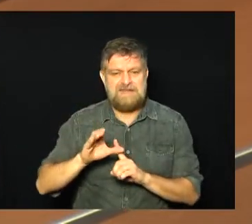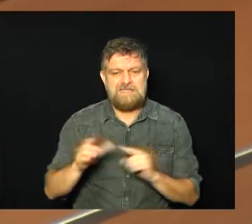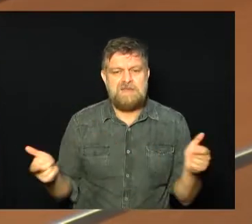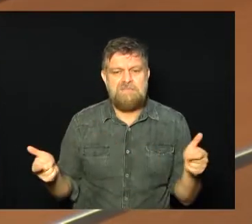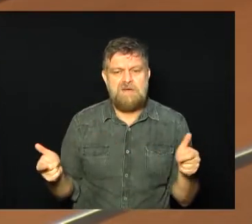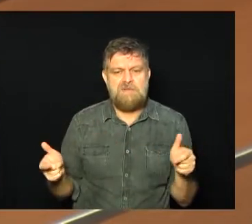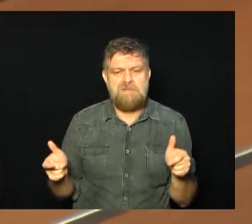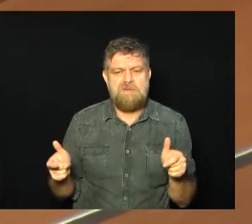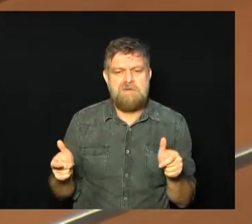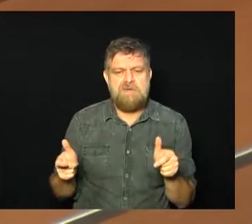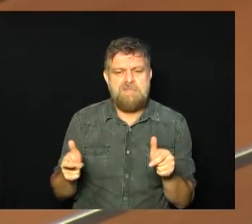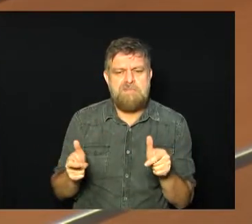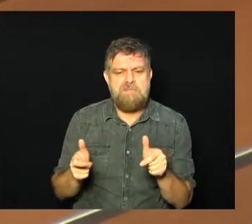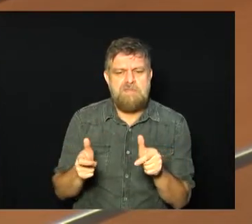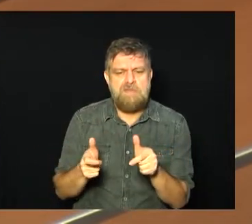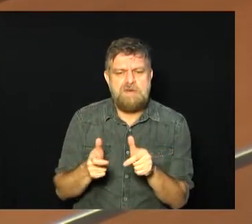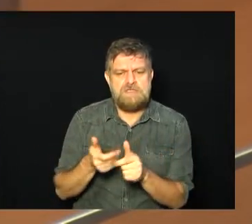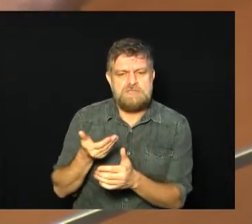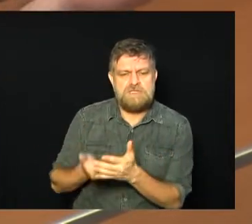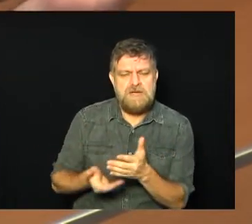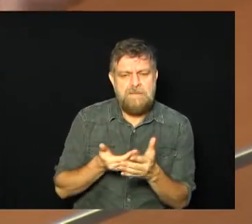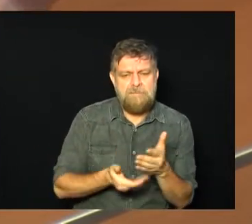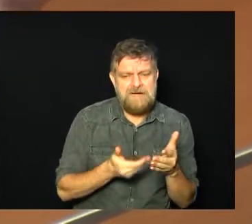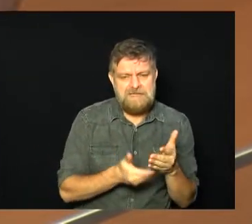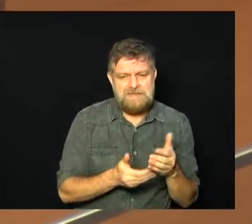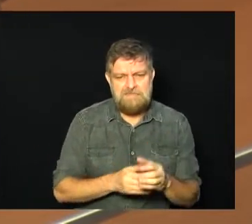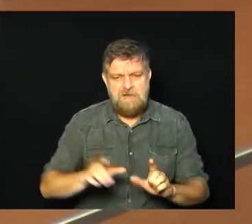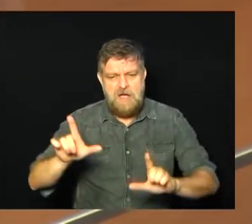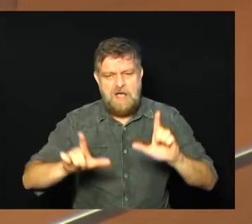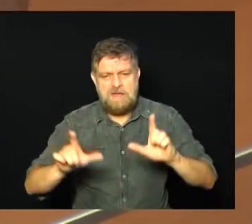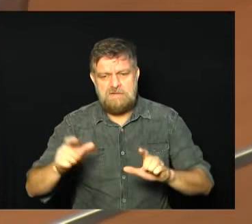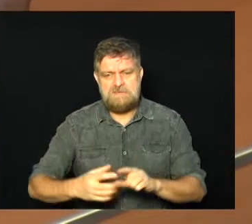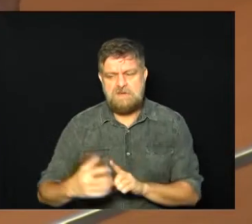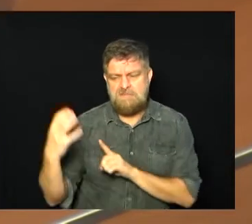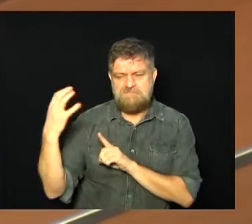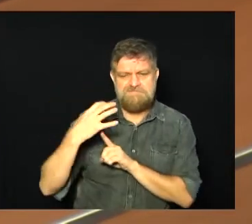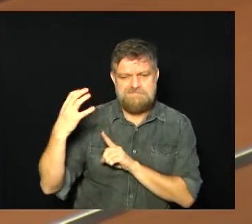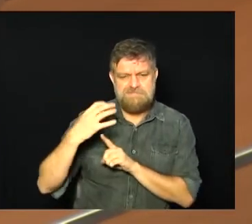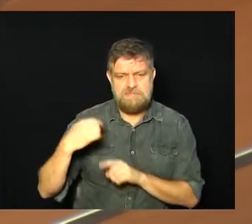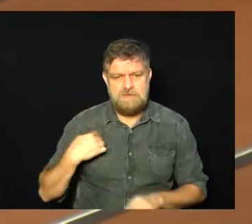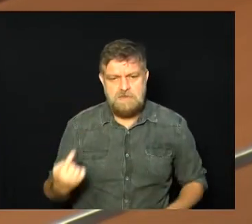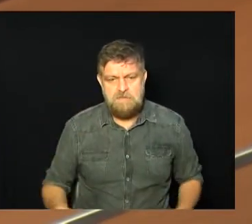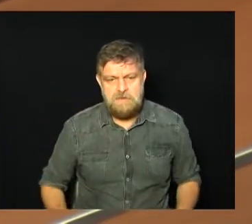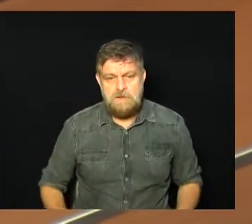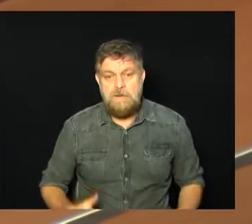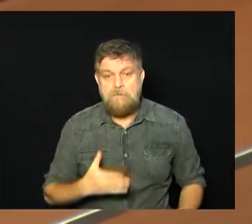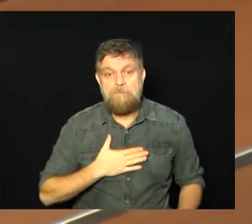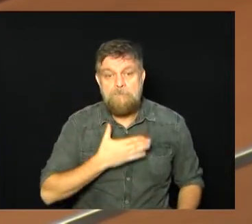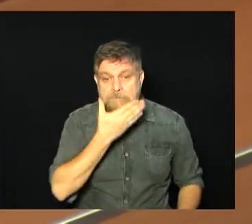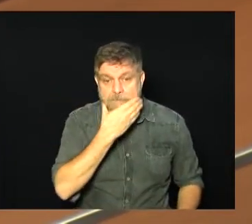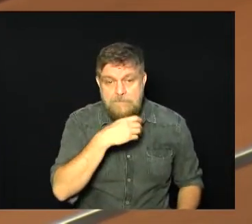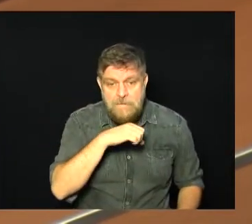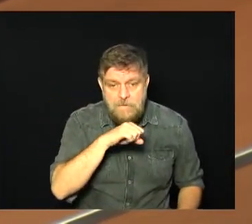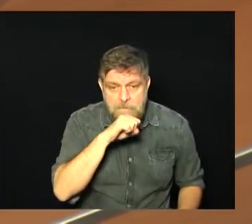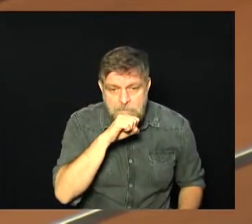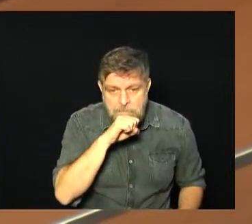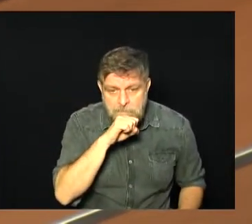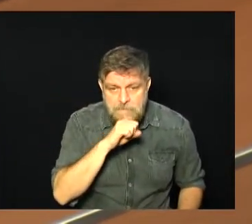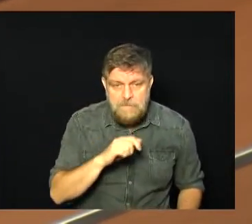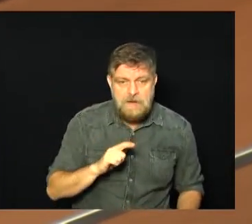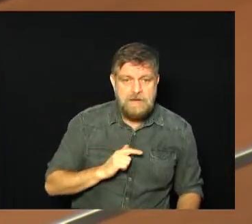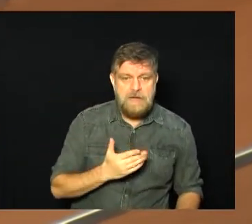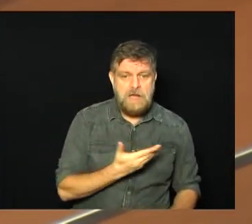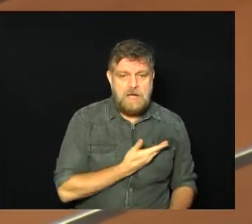muito, assim. O que a mídia fez com a gente... Nós nunca tivemos nada. Meu pai, a única intenção, meu pai é amigo do pessoal dos